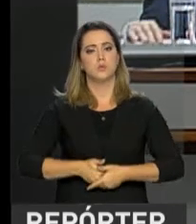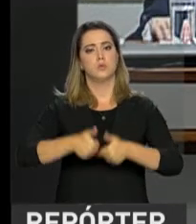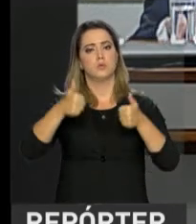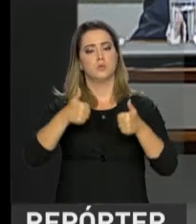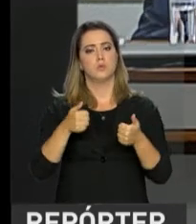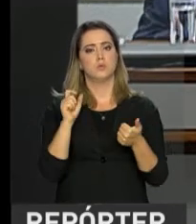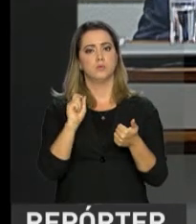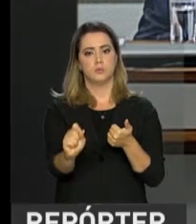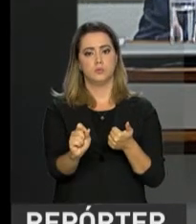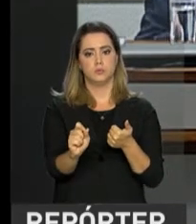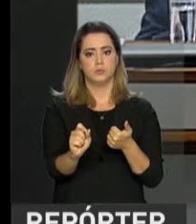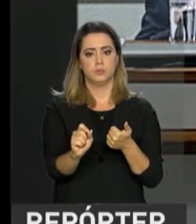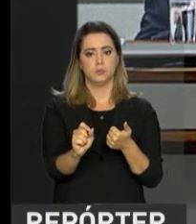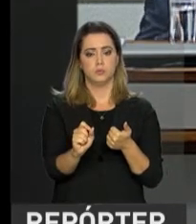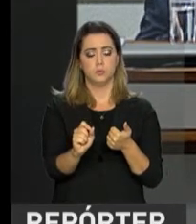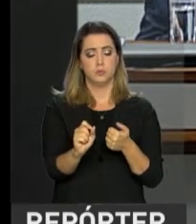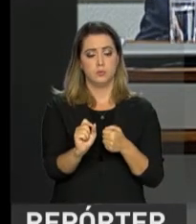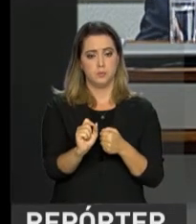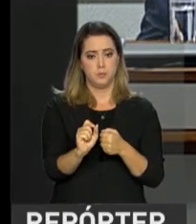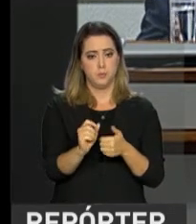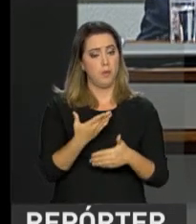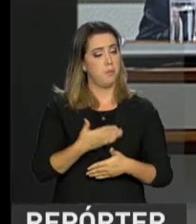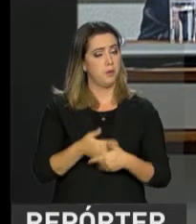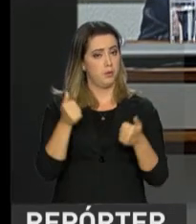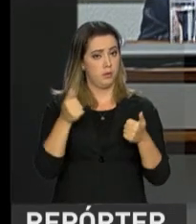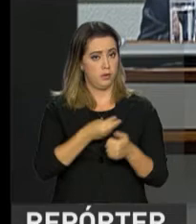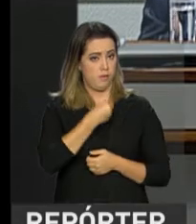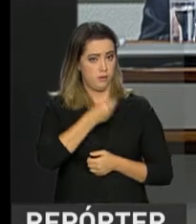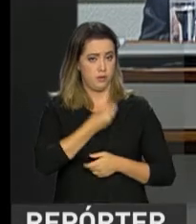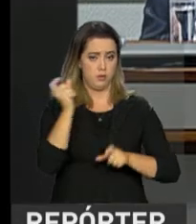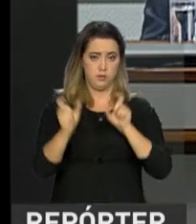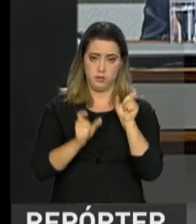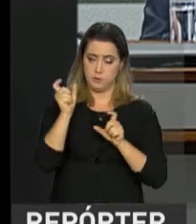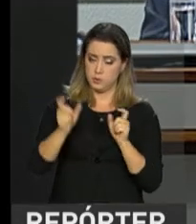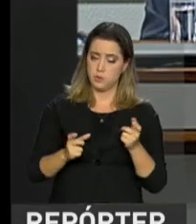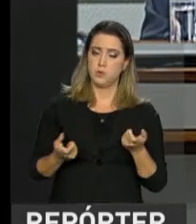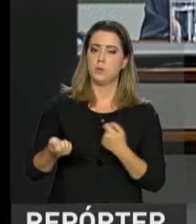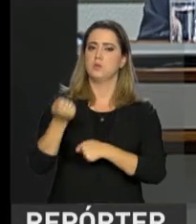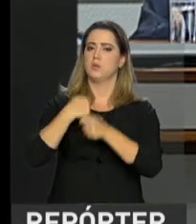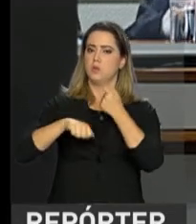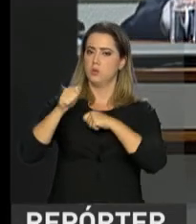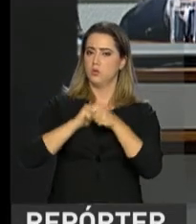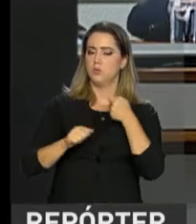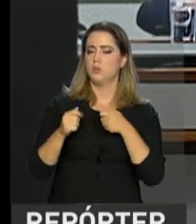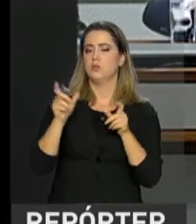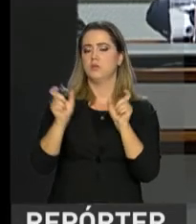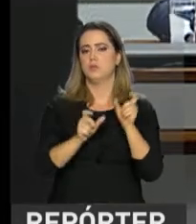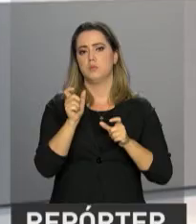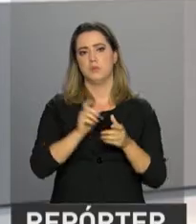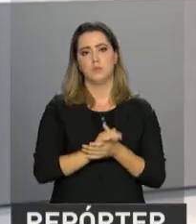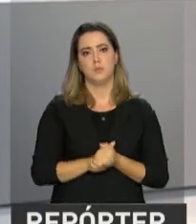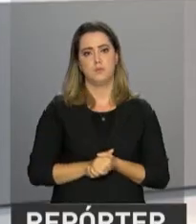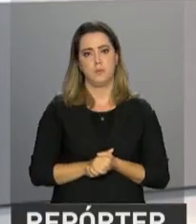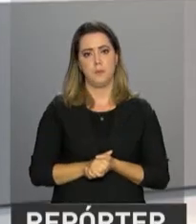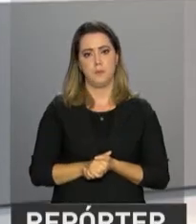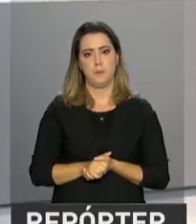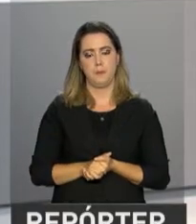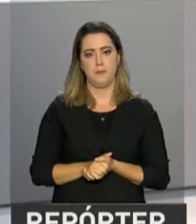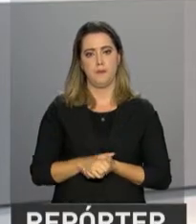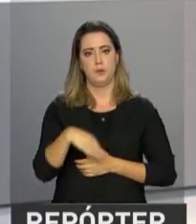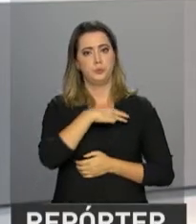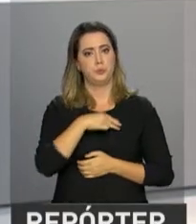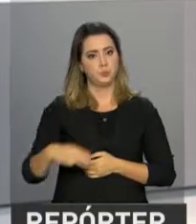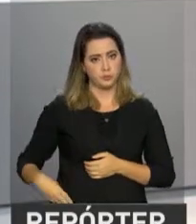para a das condições econômicas a regional o